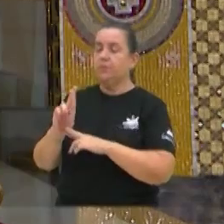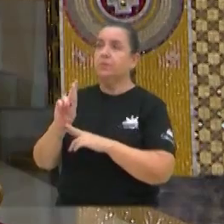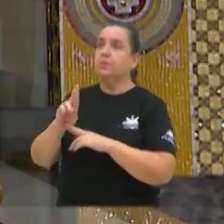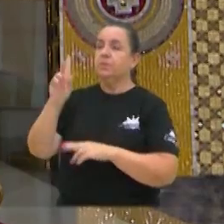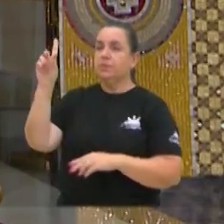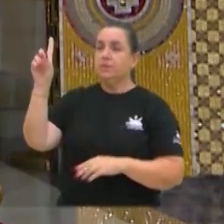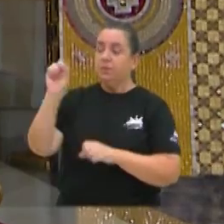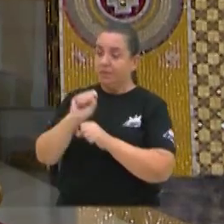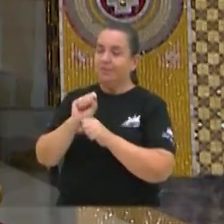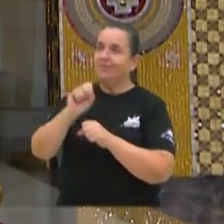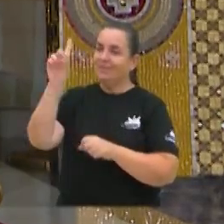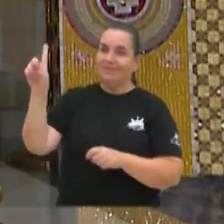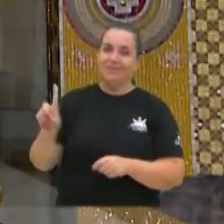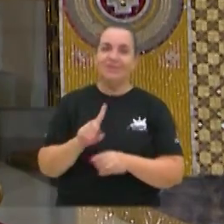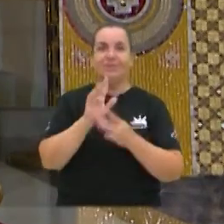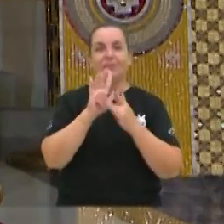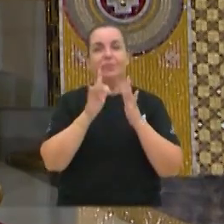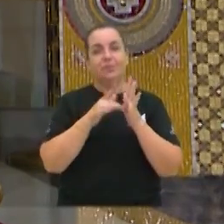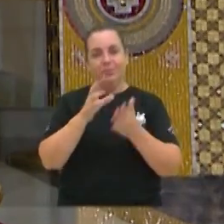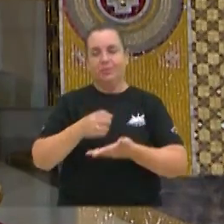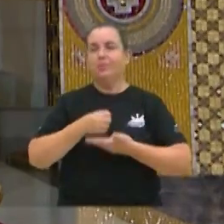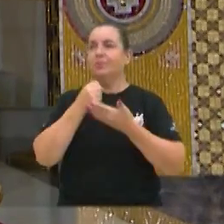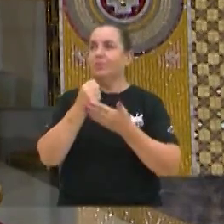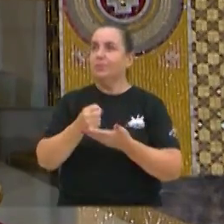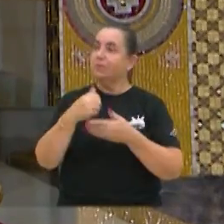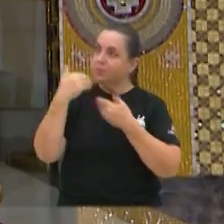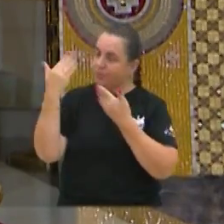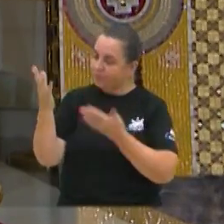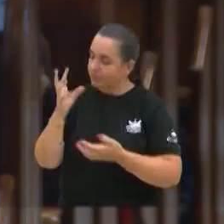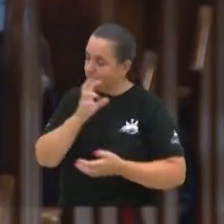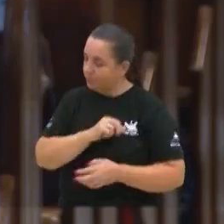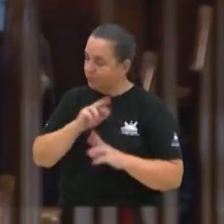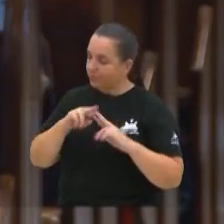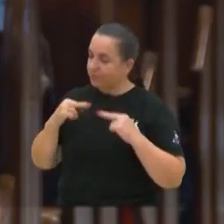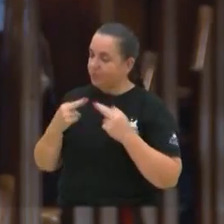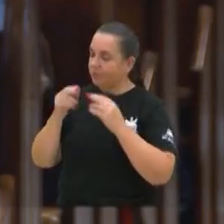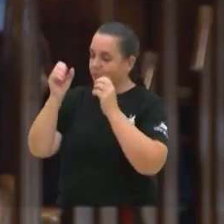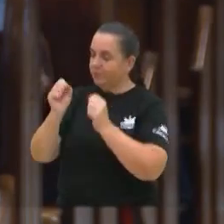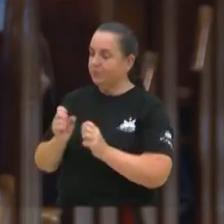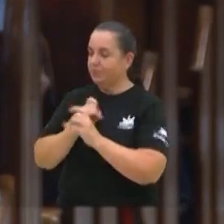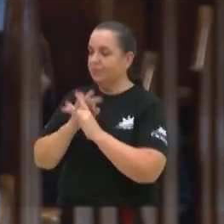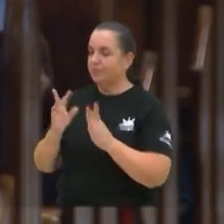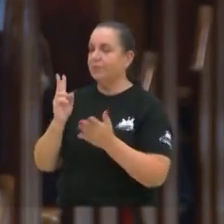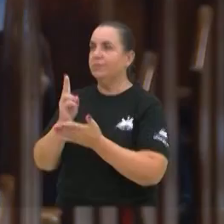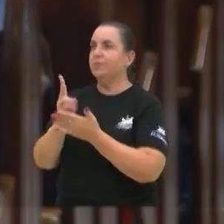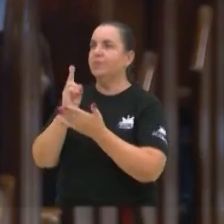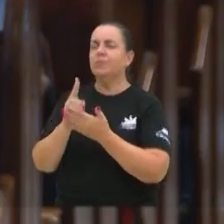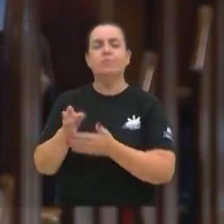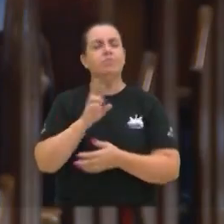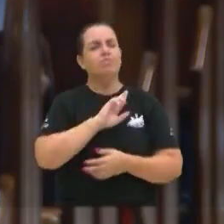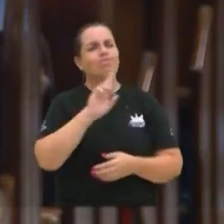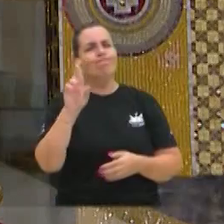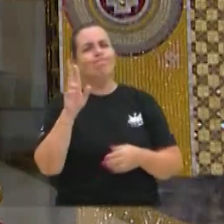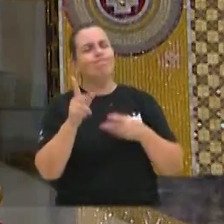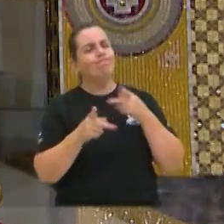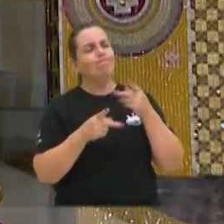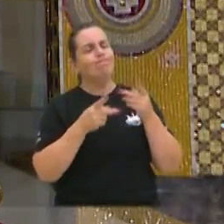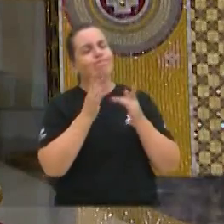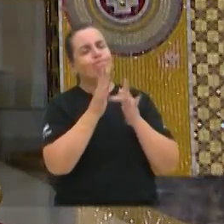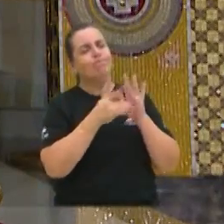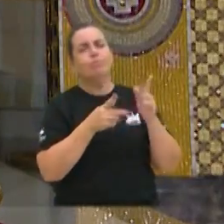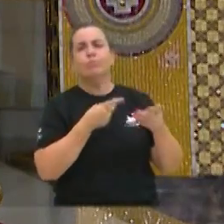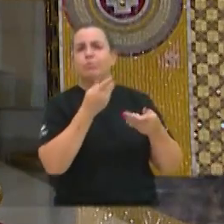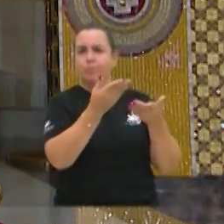a esperança. Aguardamos a vinda do Cristo Salvador. Vosso é o reino, o poder e a glória para sempre. Senhor